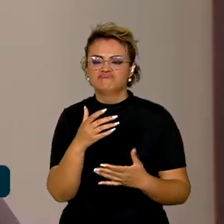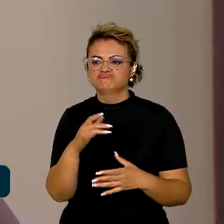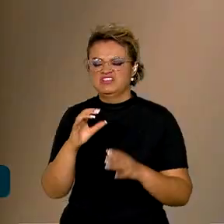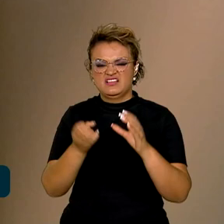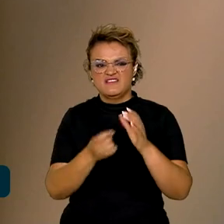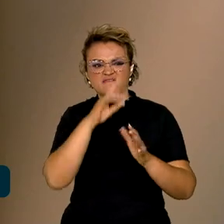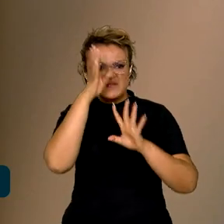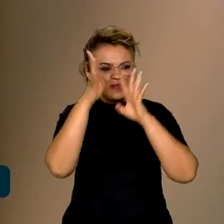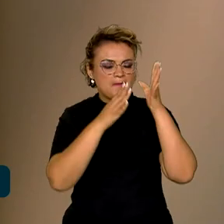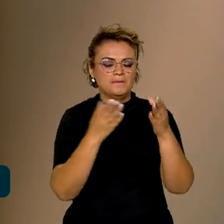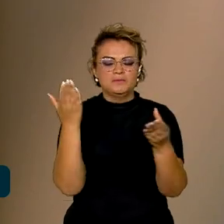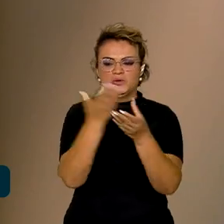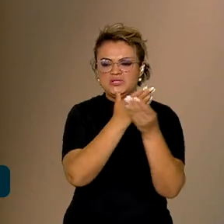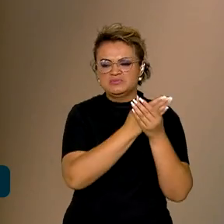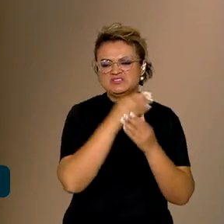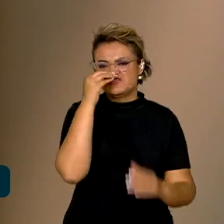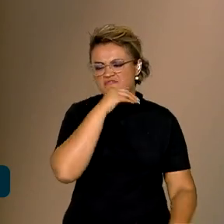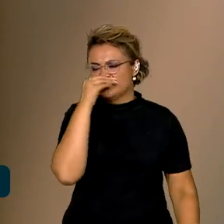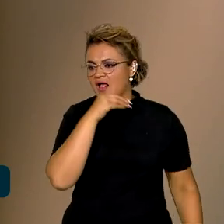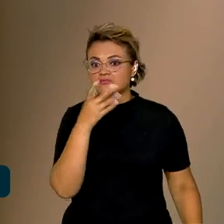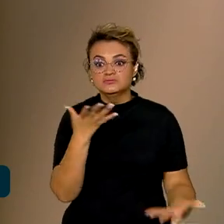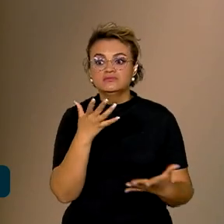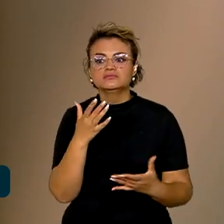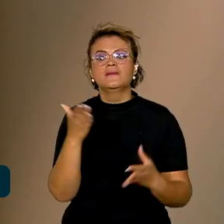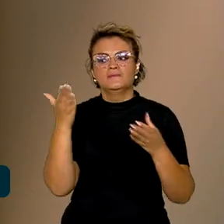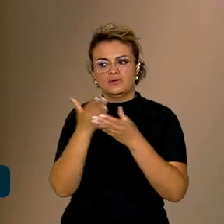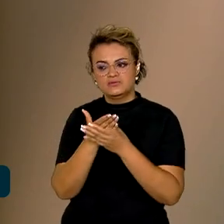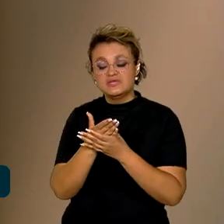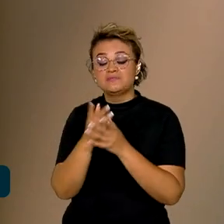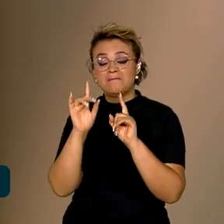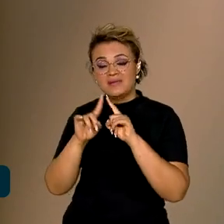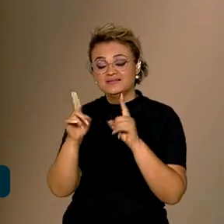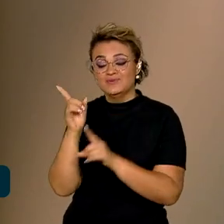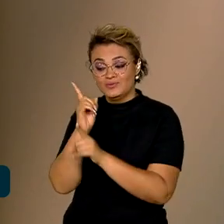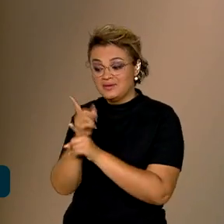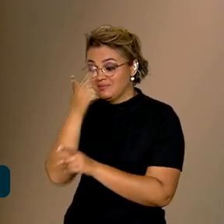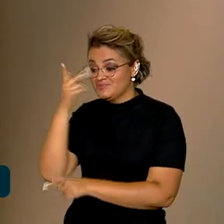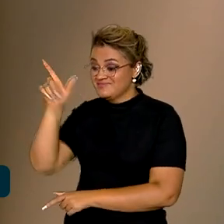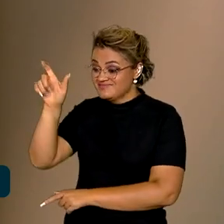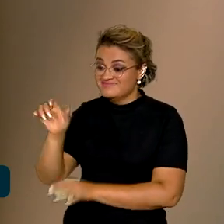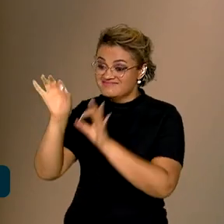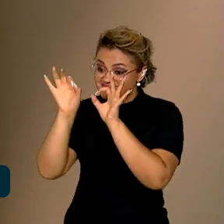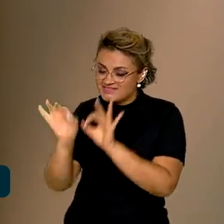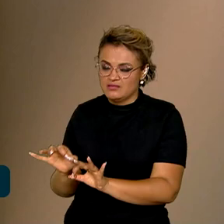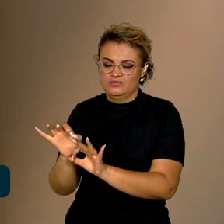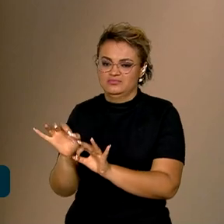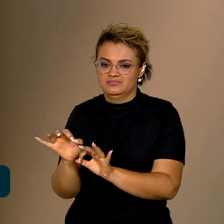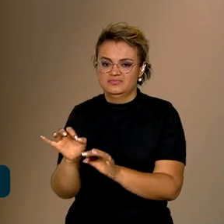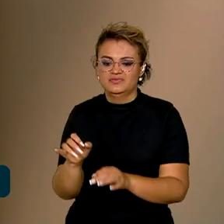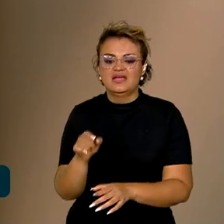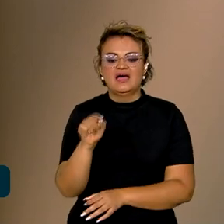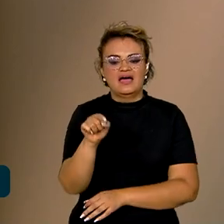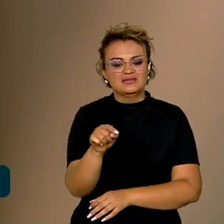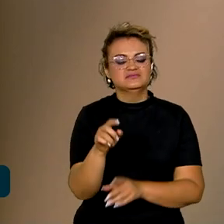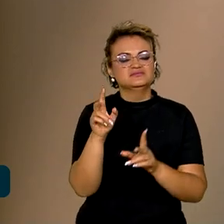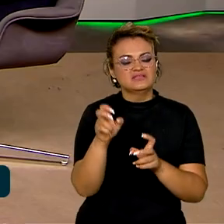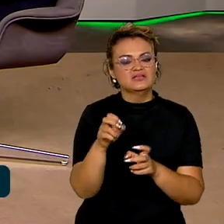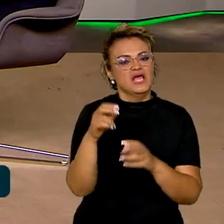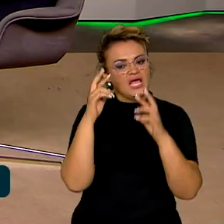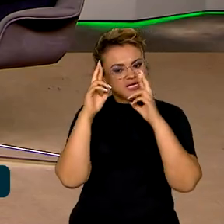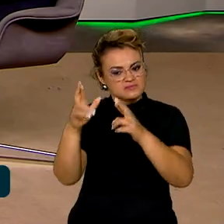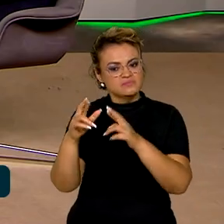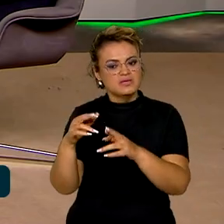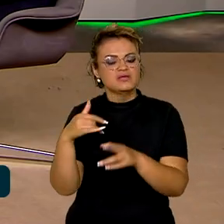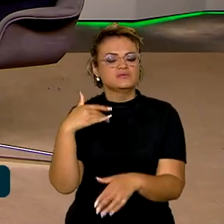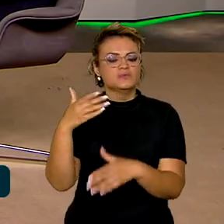processos que sejam fragilizados do ponto de vista institucional e possam ser anulados. Então, acho que tem um ponto aí de respeito ao devido